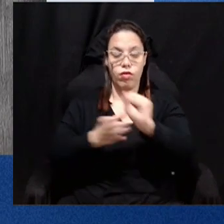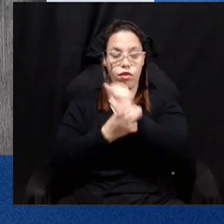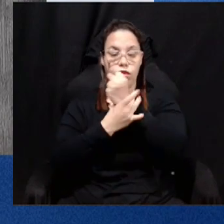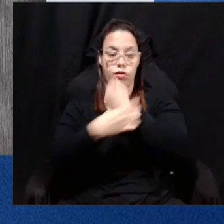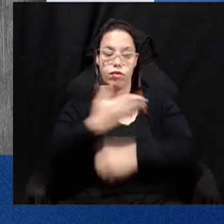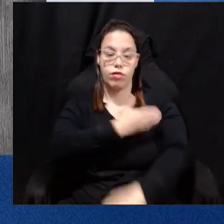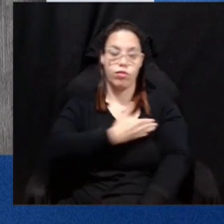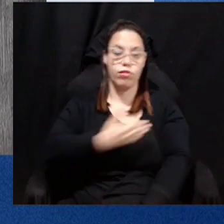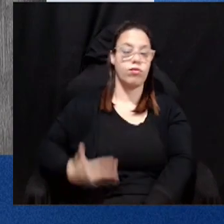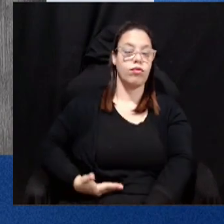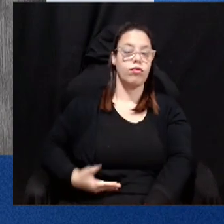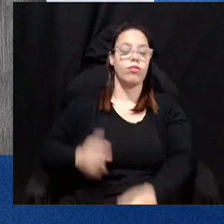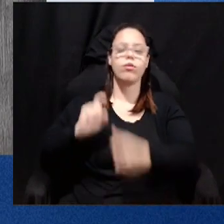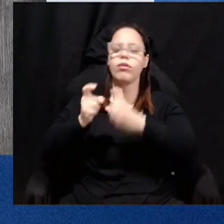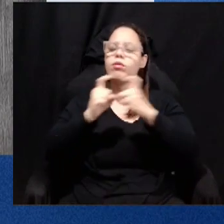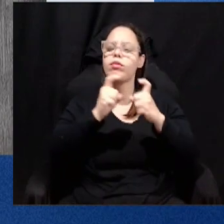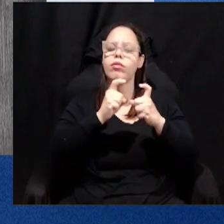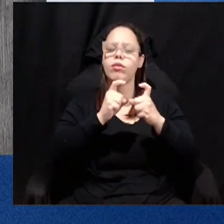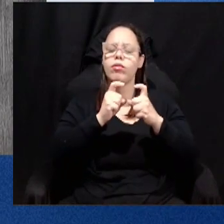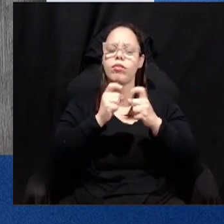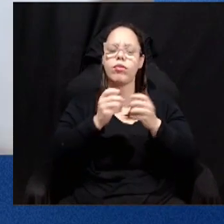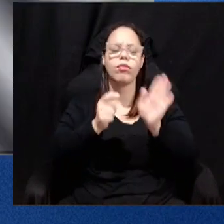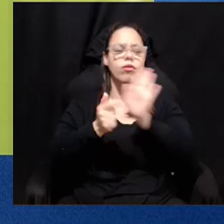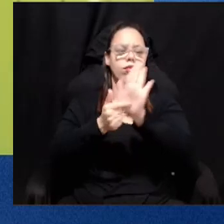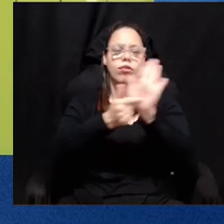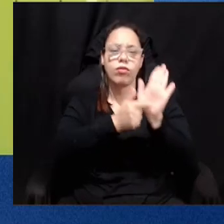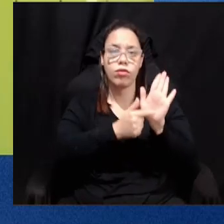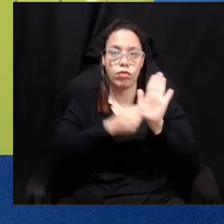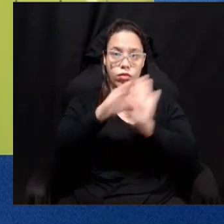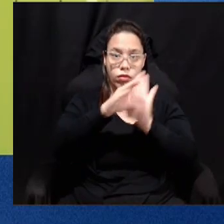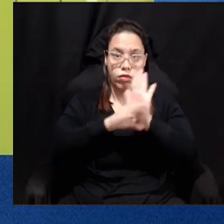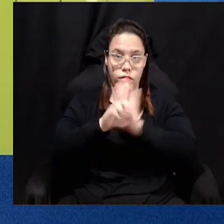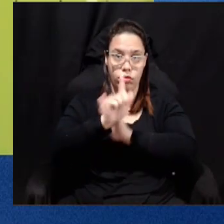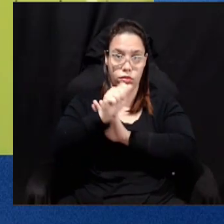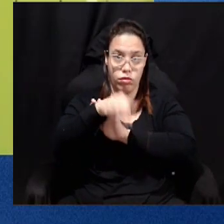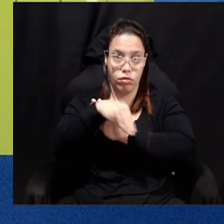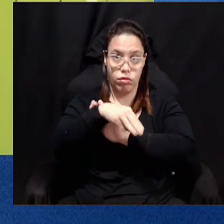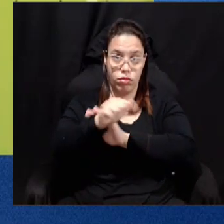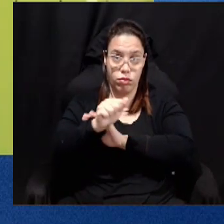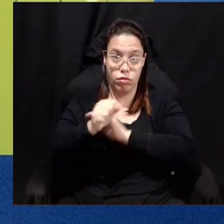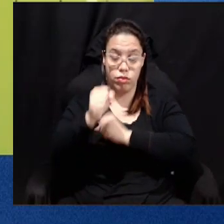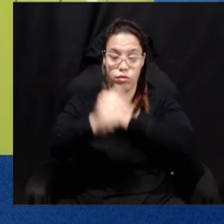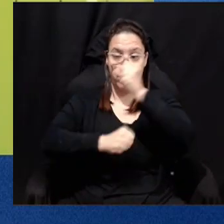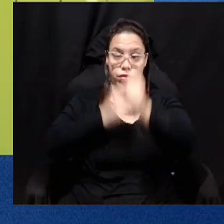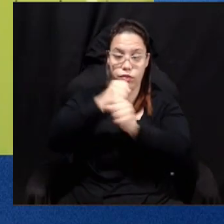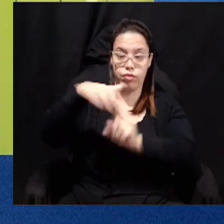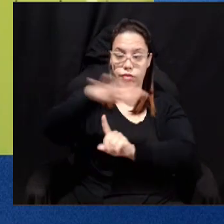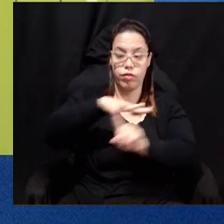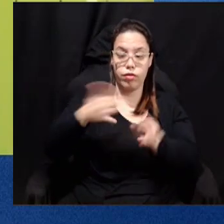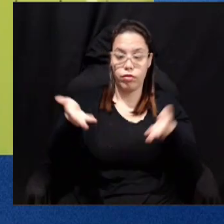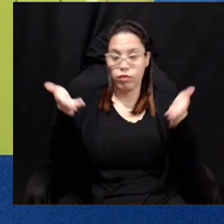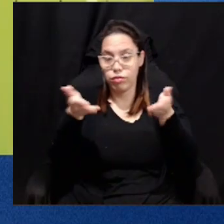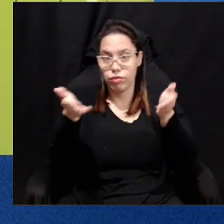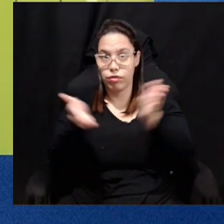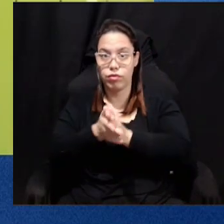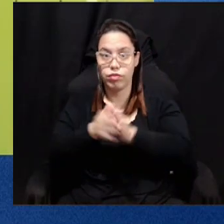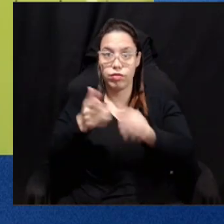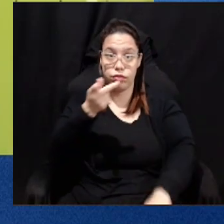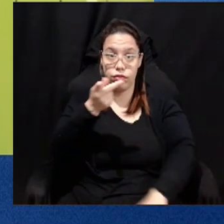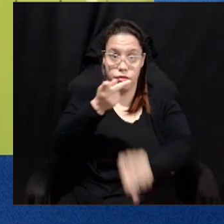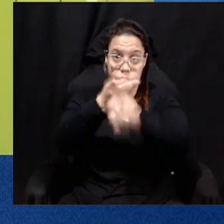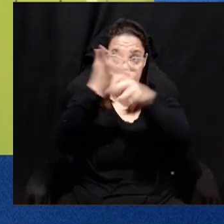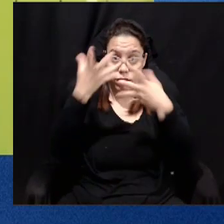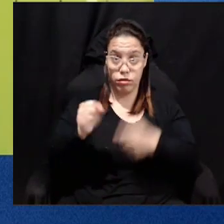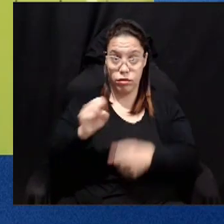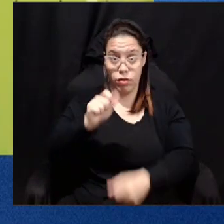realiza reunião para apresentar o programa Gama. E no Giro Ambiental de hoje vamos falar do prêmio recebido pela Sanasa